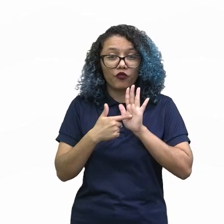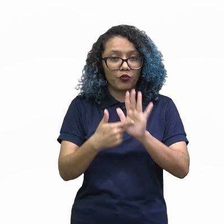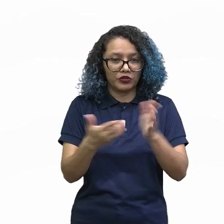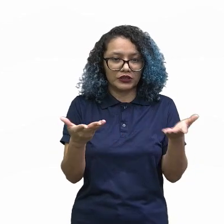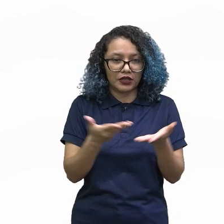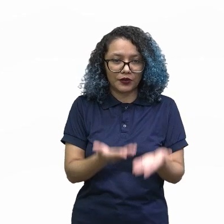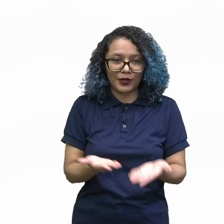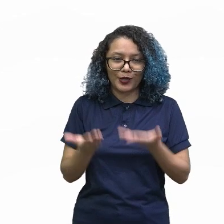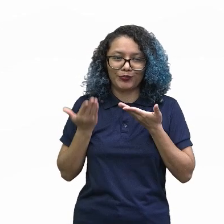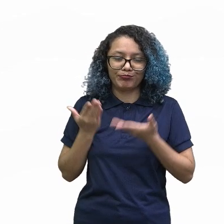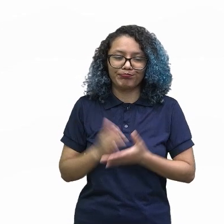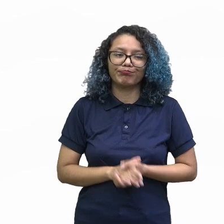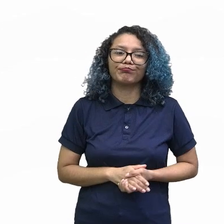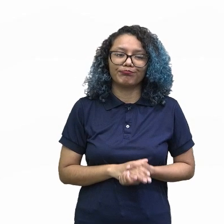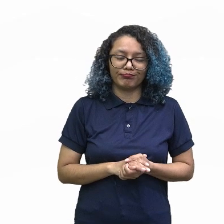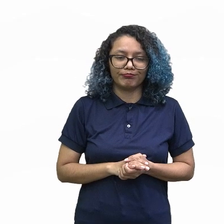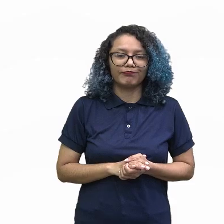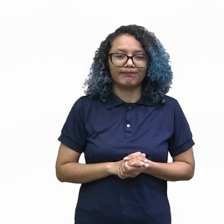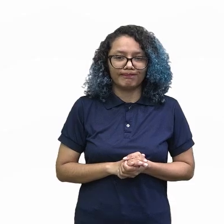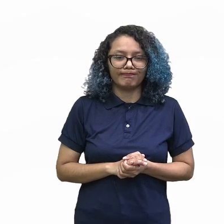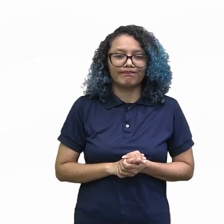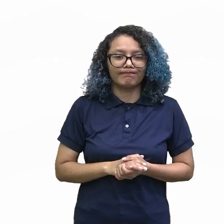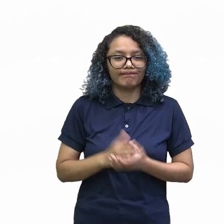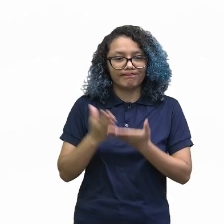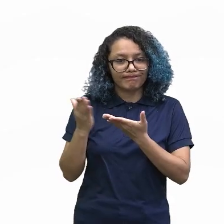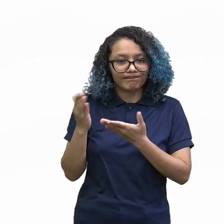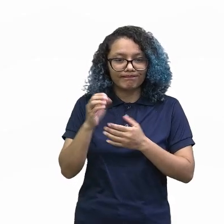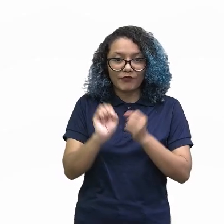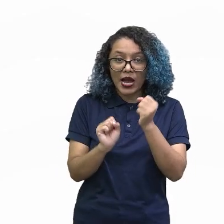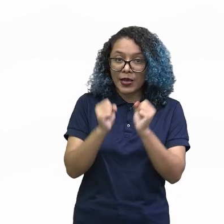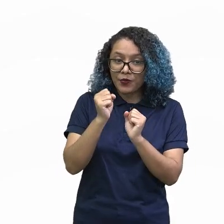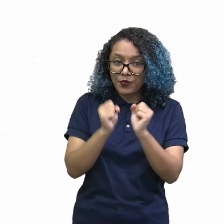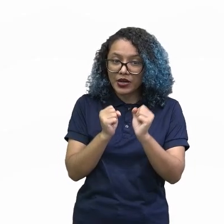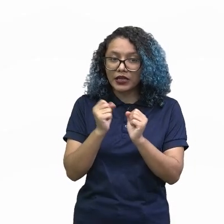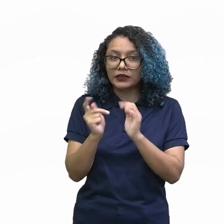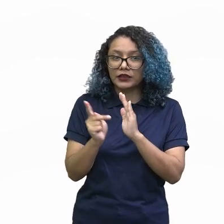imagem, né? Então, nessa imagem a gente observa uma usina, onde tem